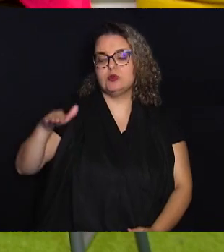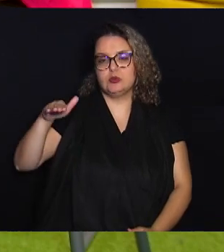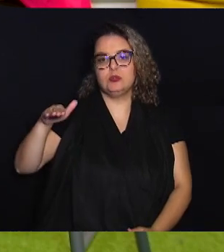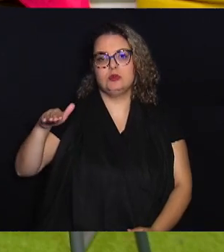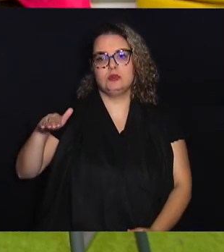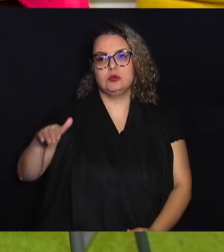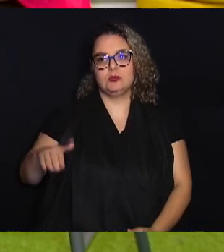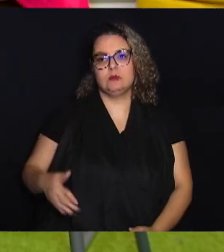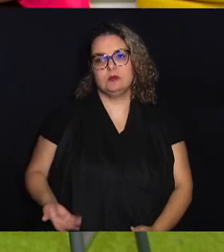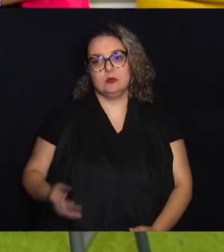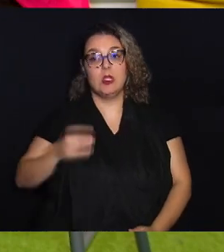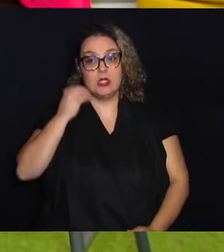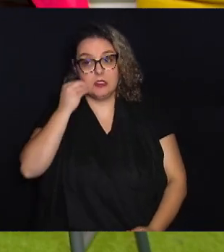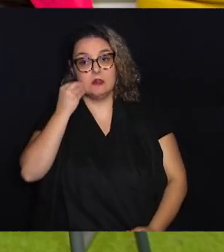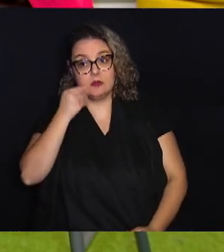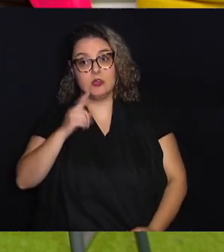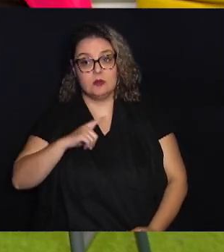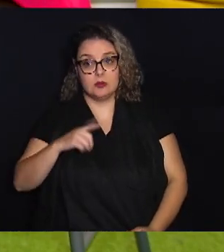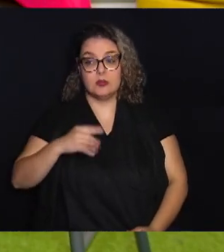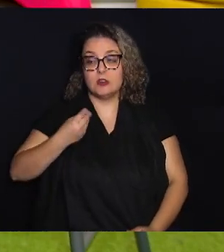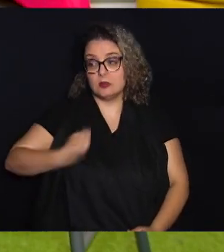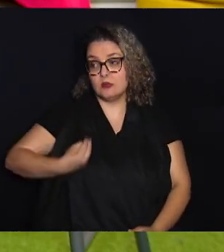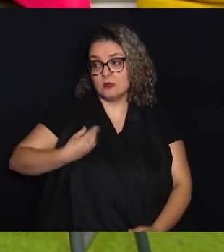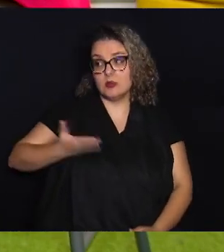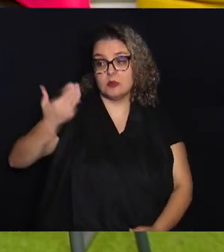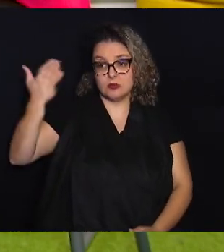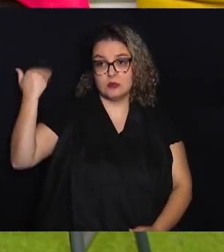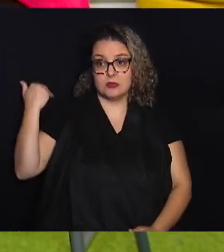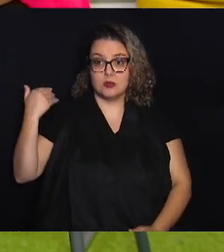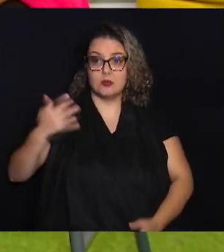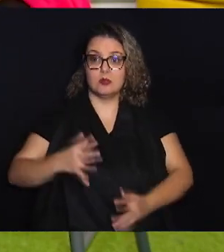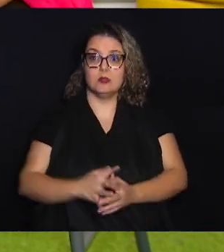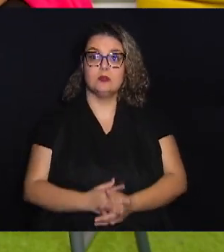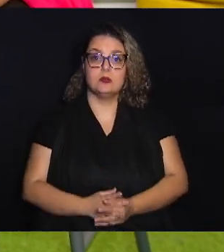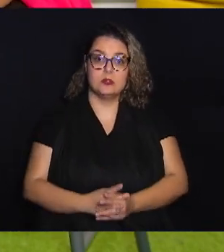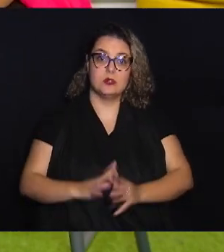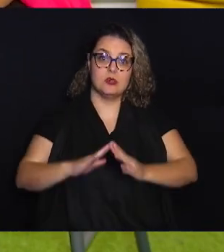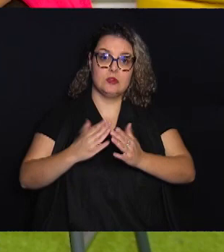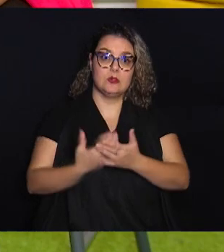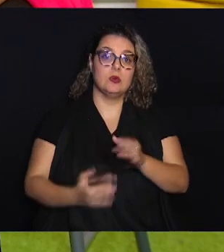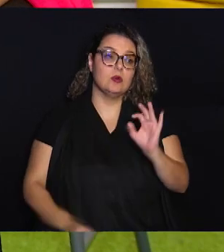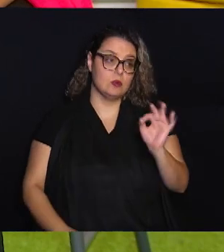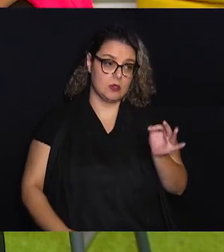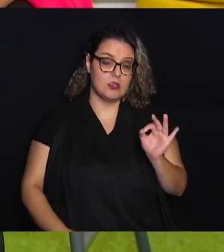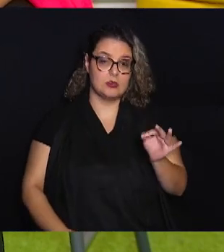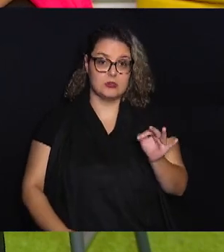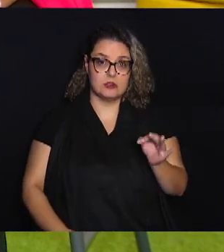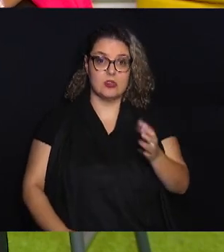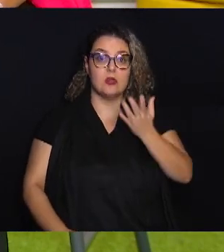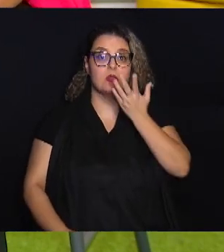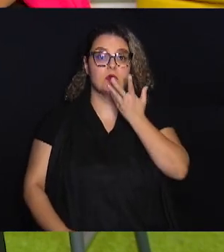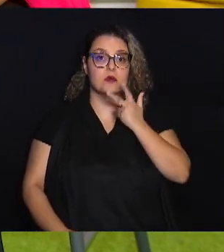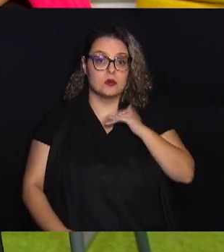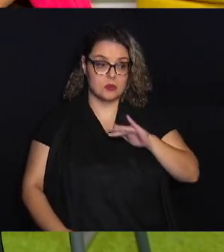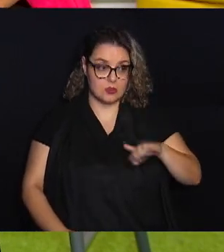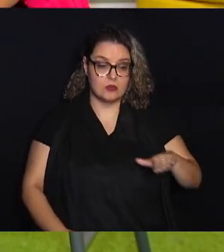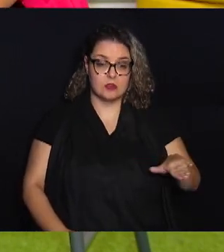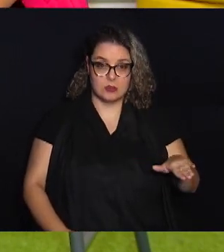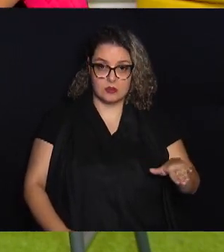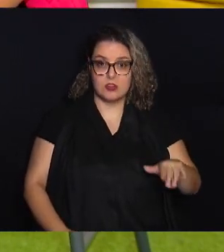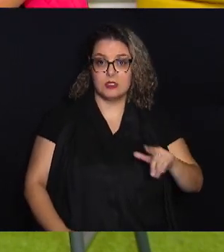desde muito cedo, né, pela experiência que tenho vivido há alguns anos já na escola. Com certeza, a criança,